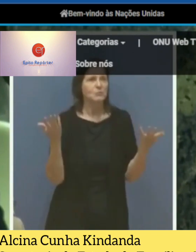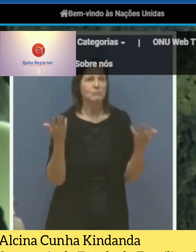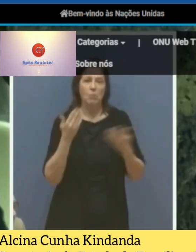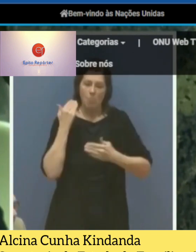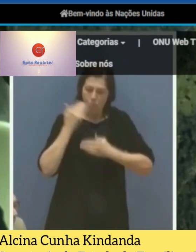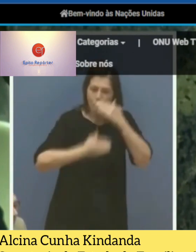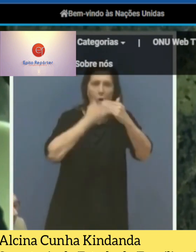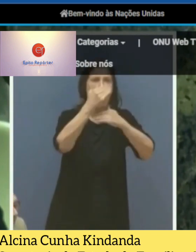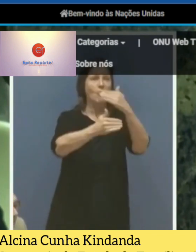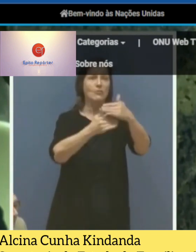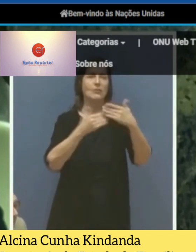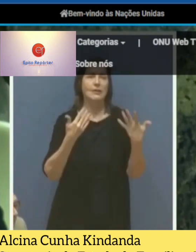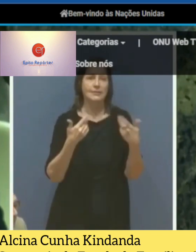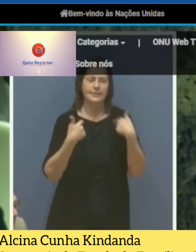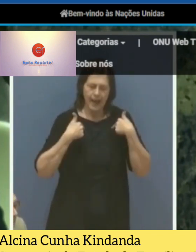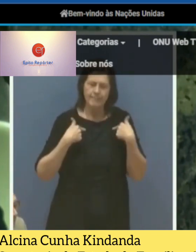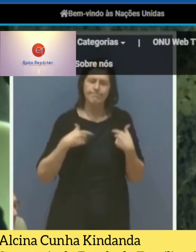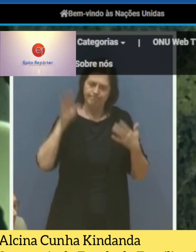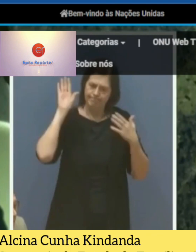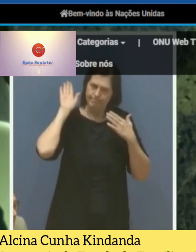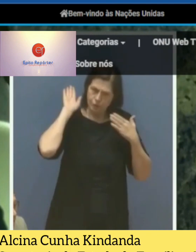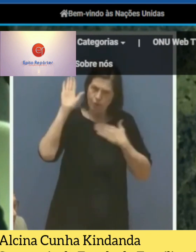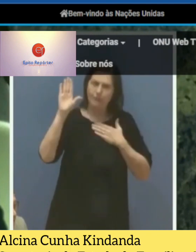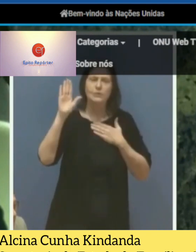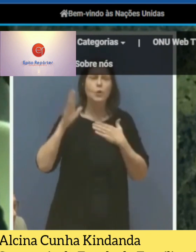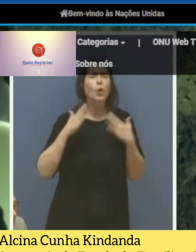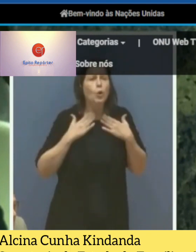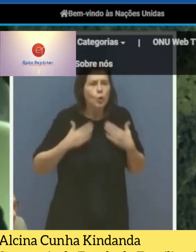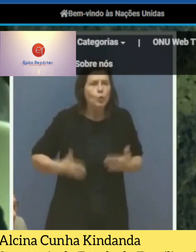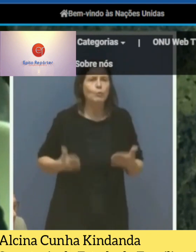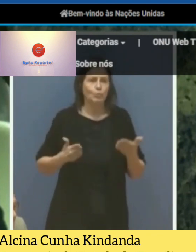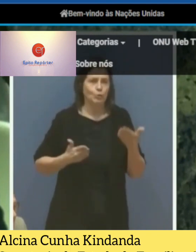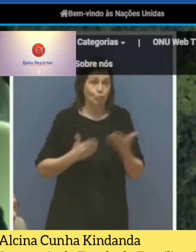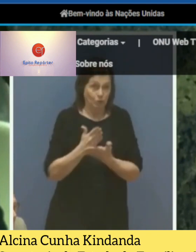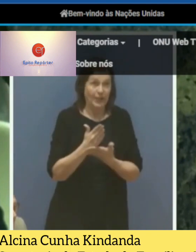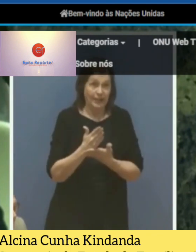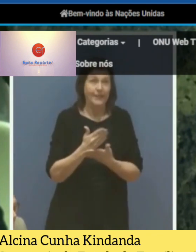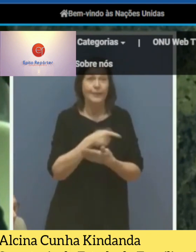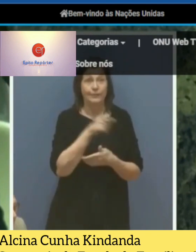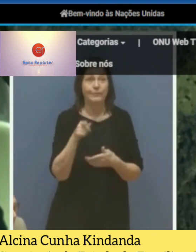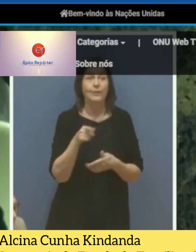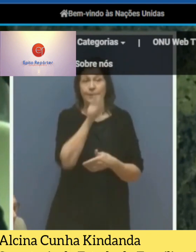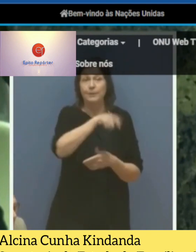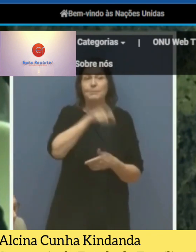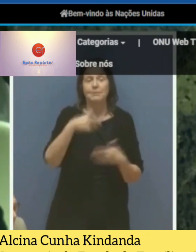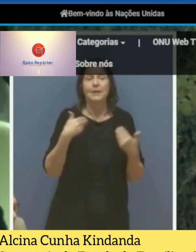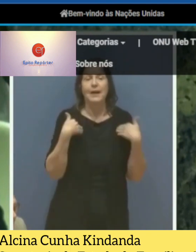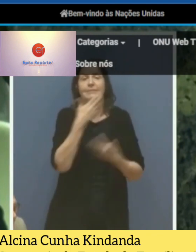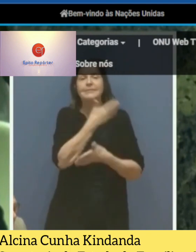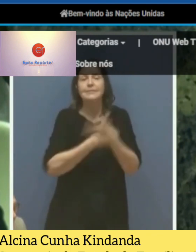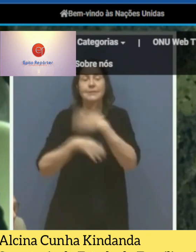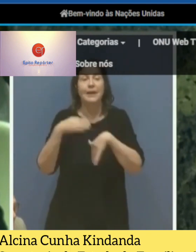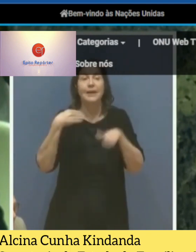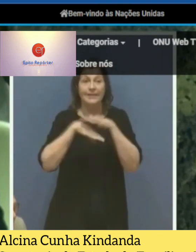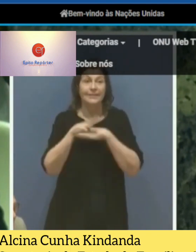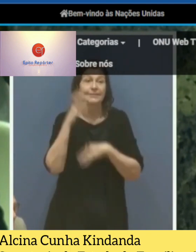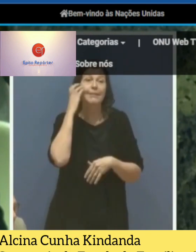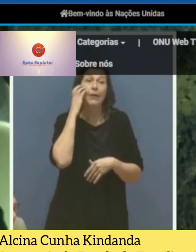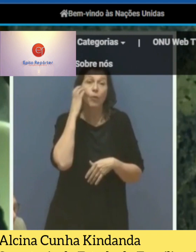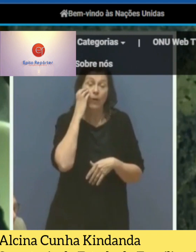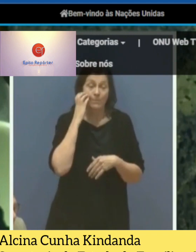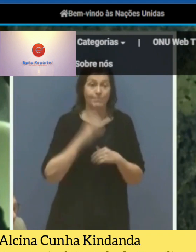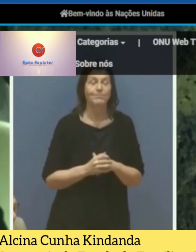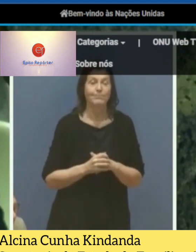dos Direitos Humanos das pessoas com deficiência em Angola tendo em conta a importância deste momento temos a nossa delegação